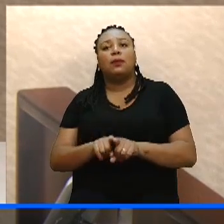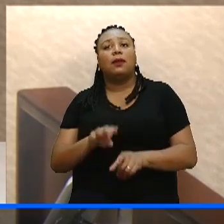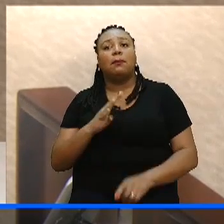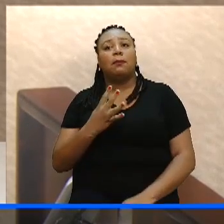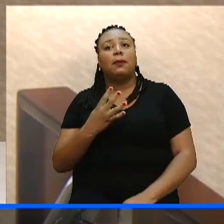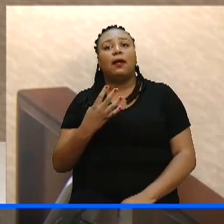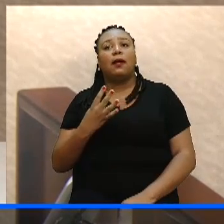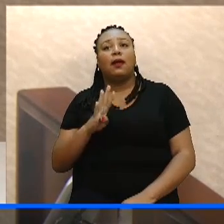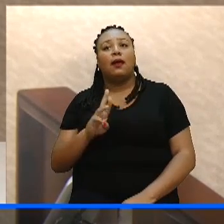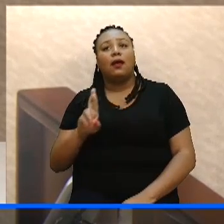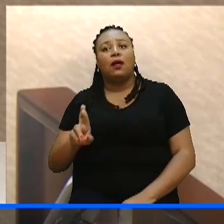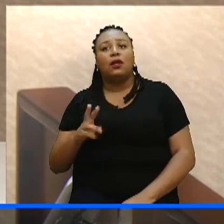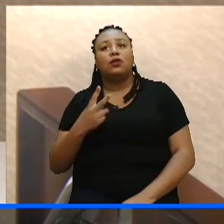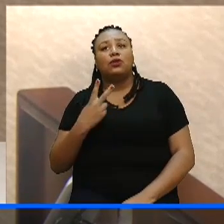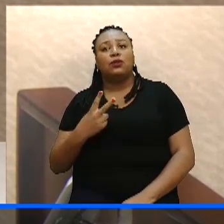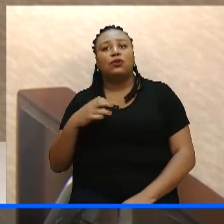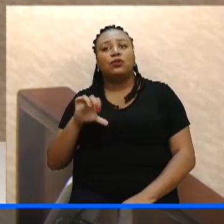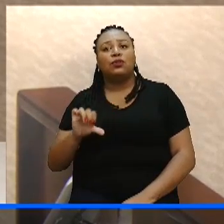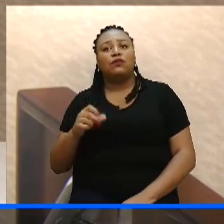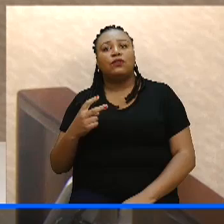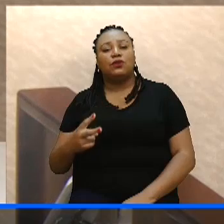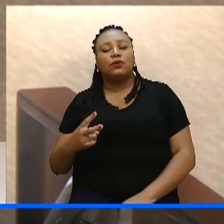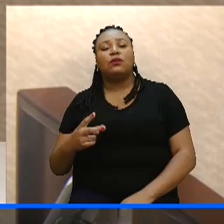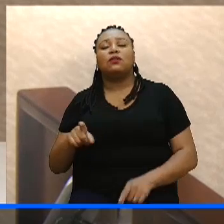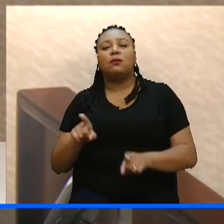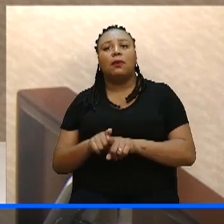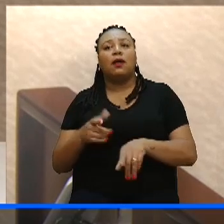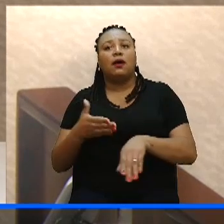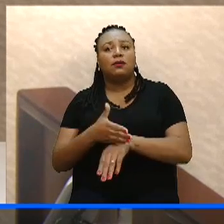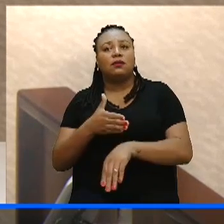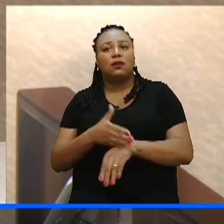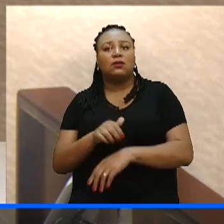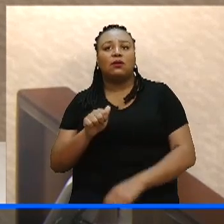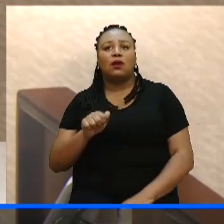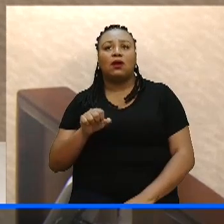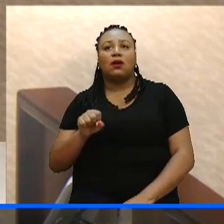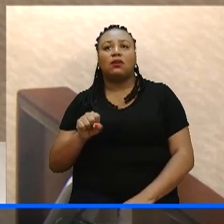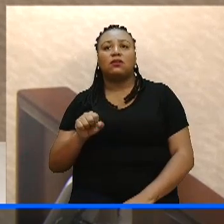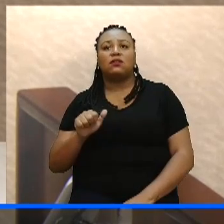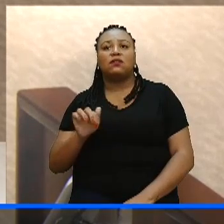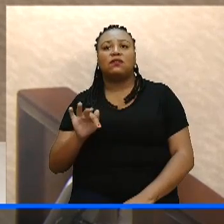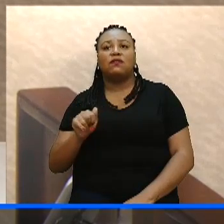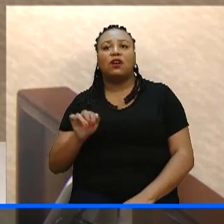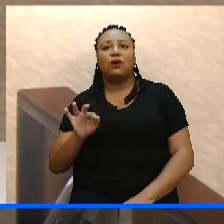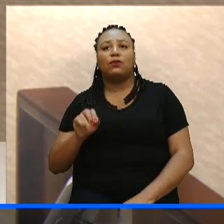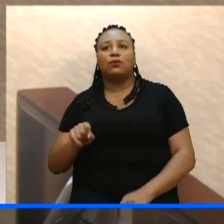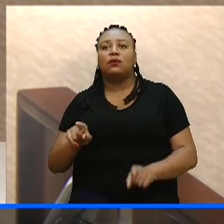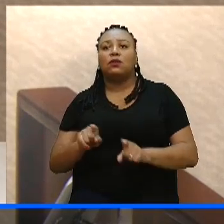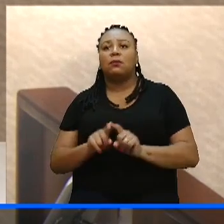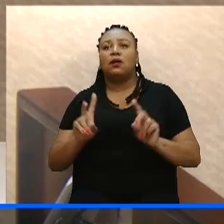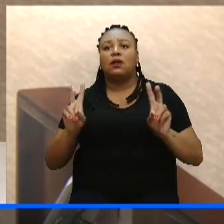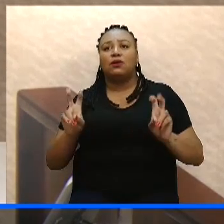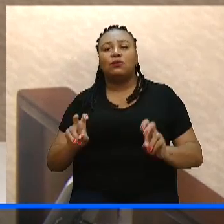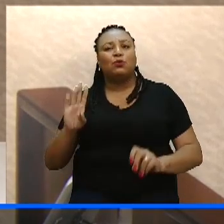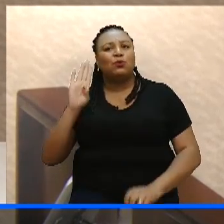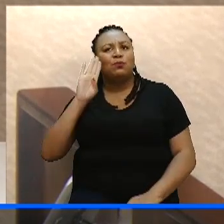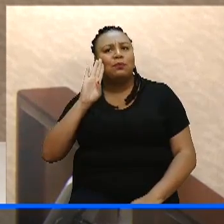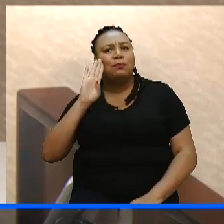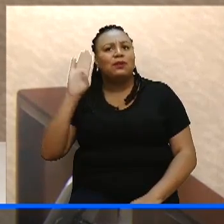os acessos asfálticos dos municípios da região também estão entre as pautas prioritárias